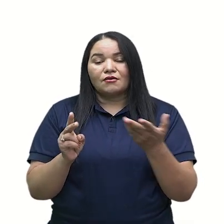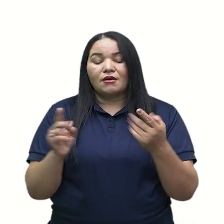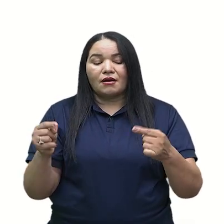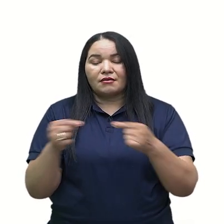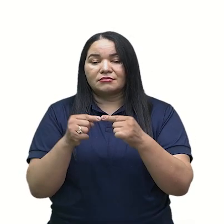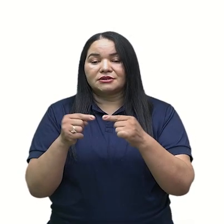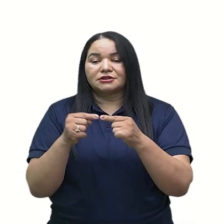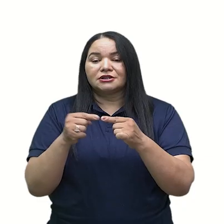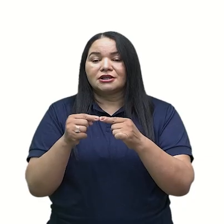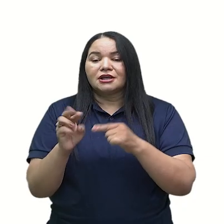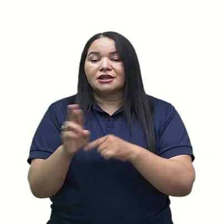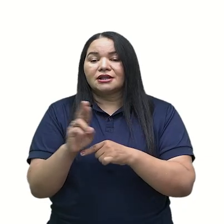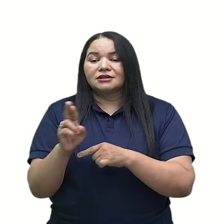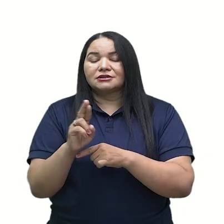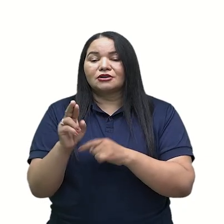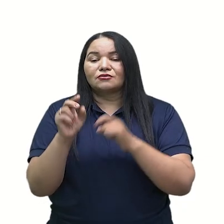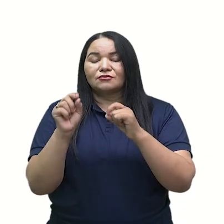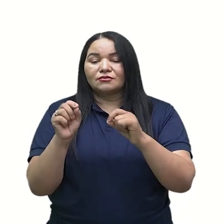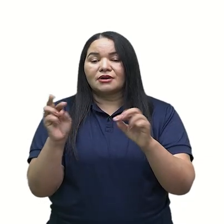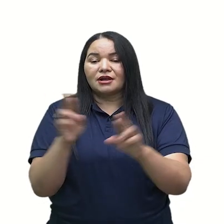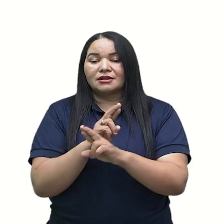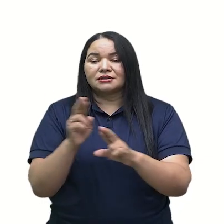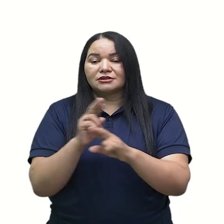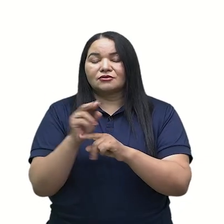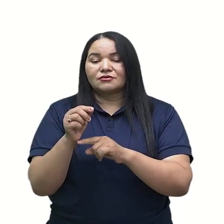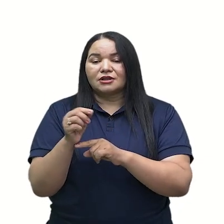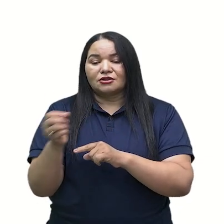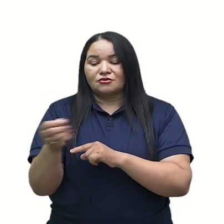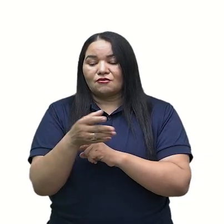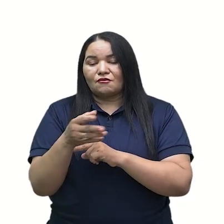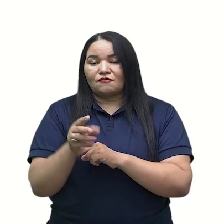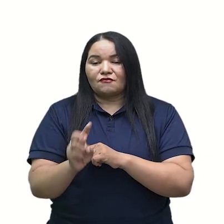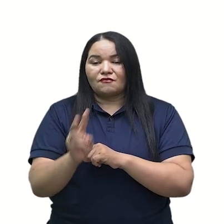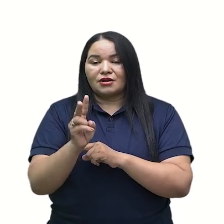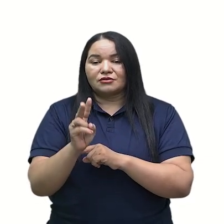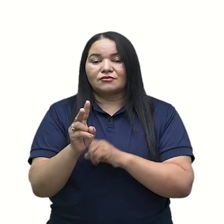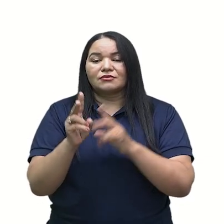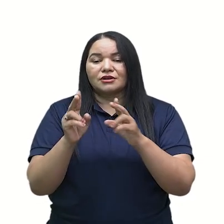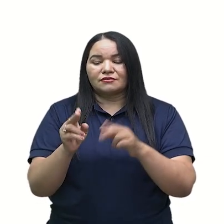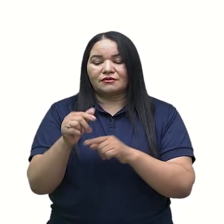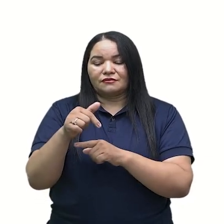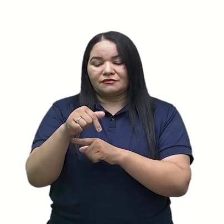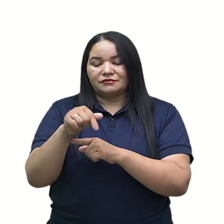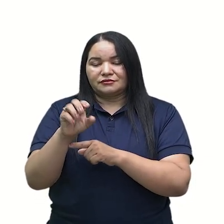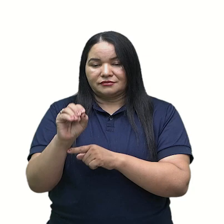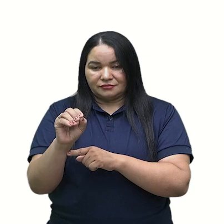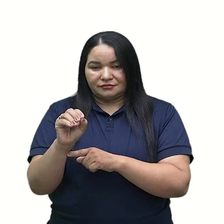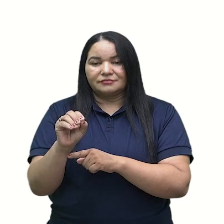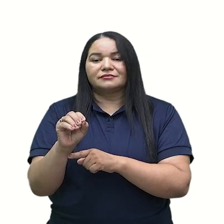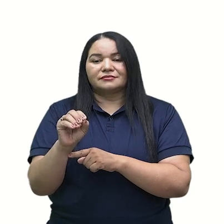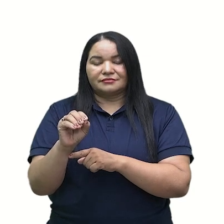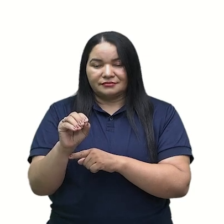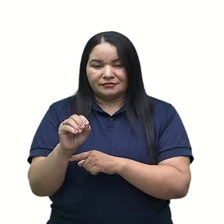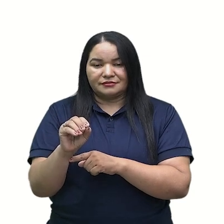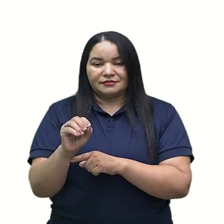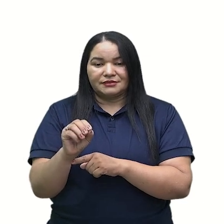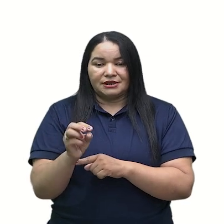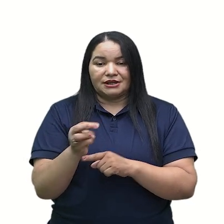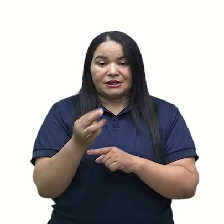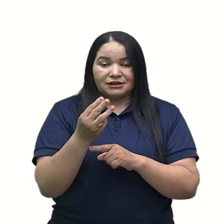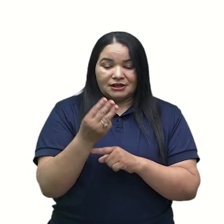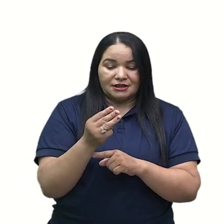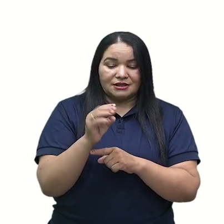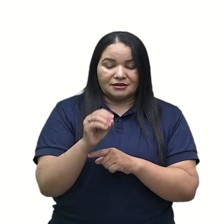30% serão em relação, aqui no caso, ao novo valor, que é igual a 70. E 30%